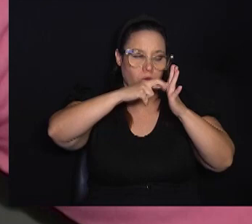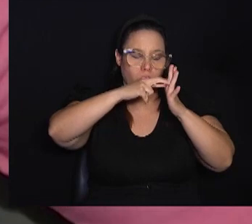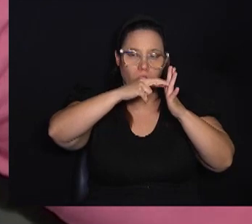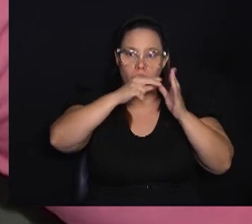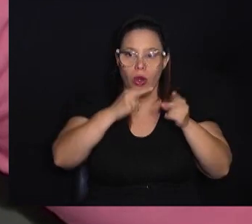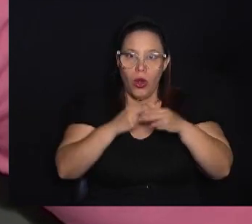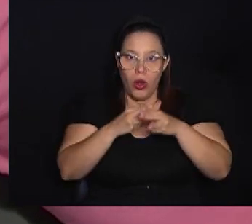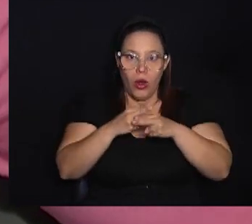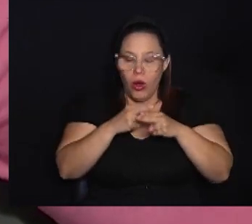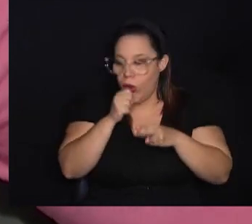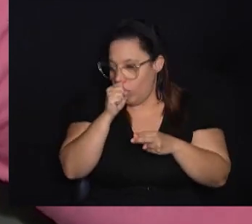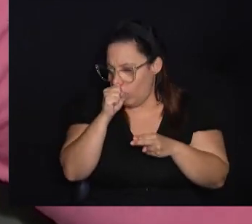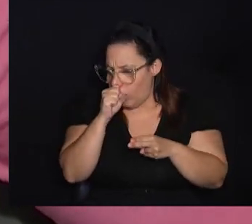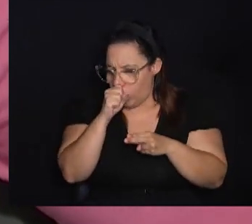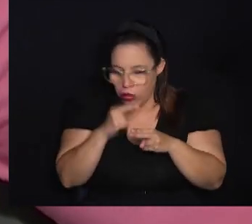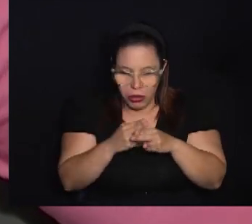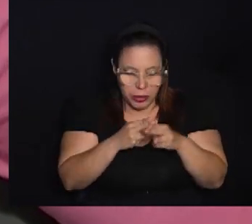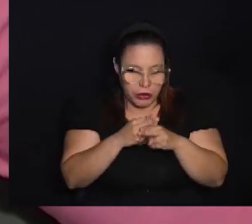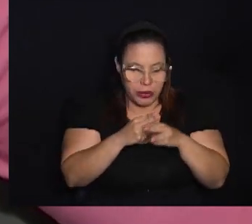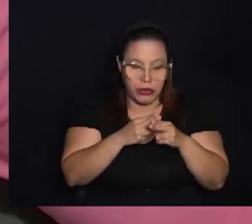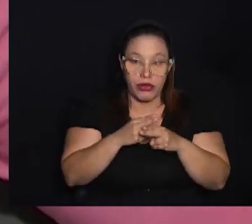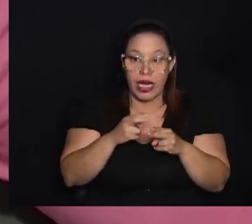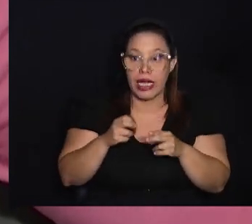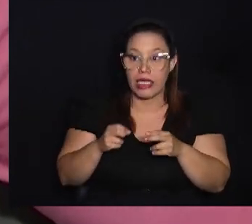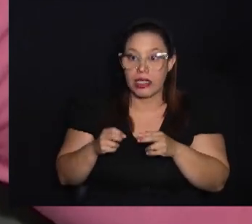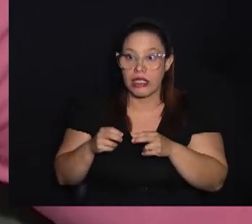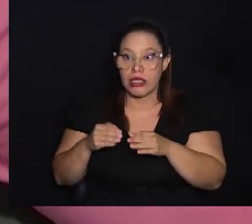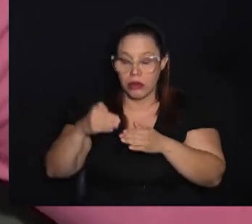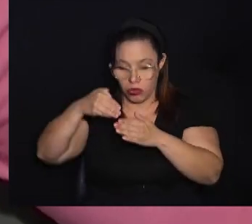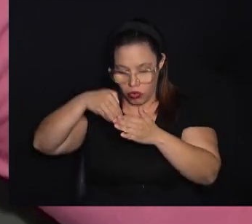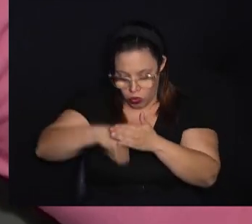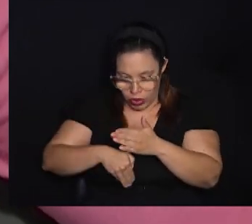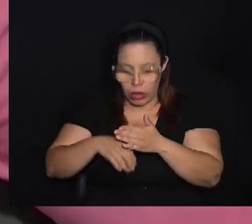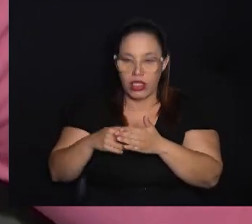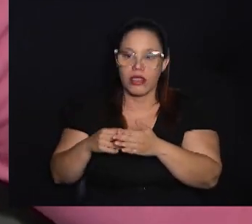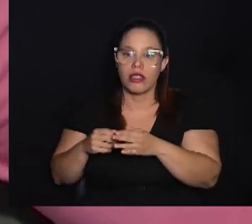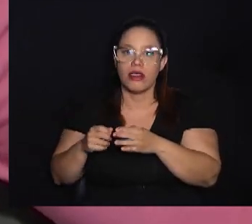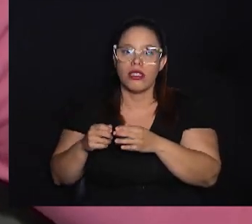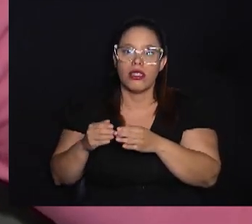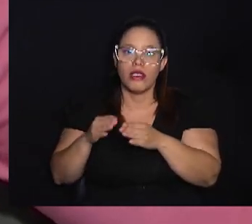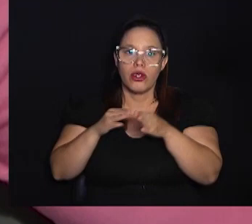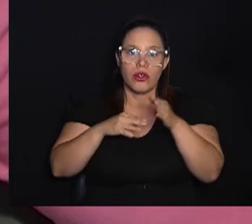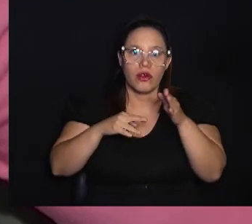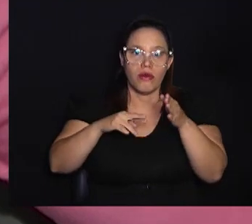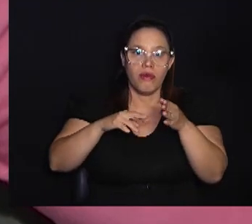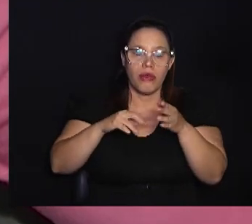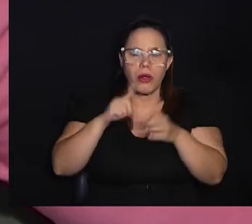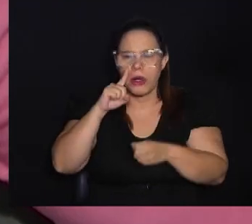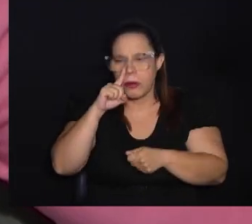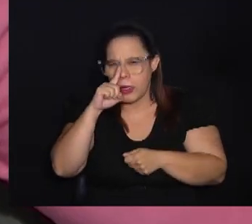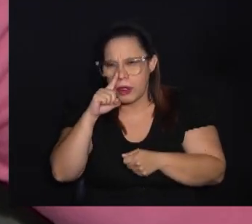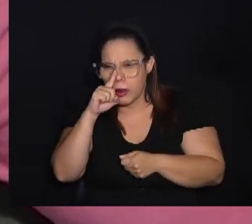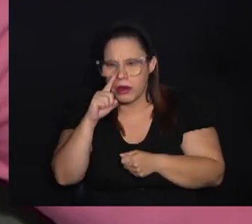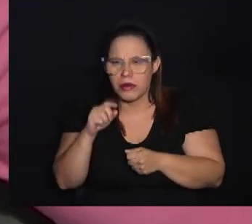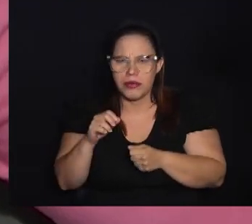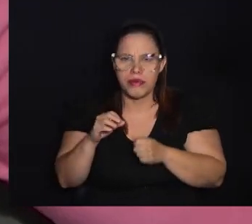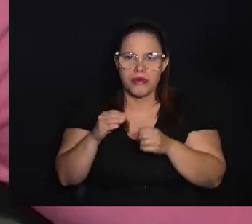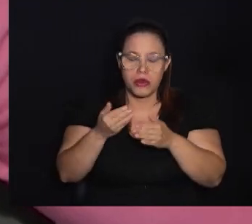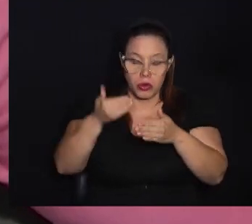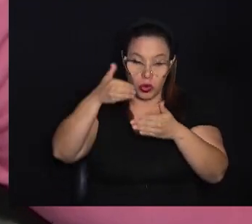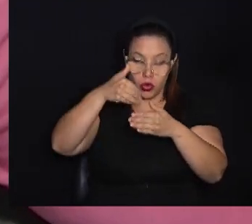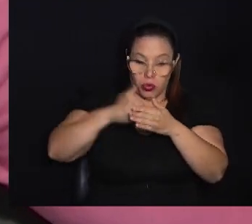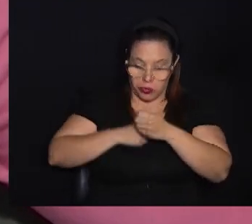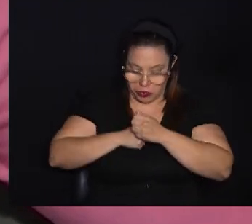maiores, etc. A gente colocou em lugares altos, onde ele não tem acesso. Coisas perigosas também ficam